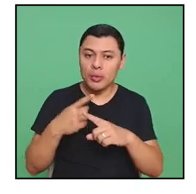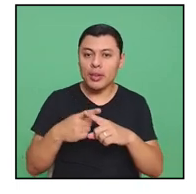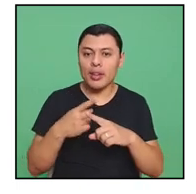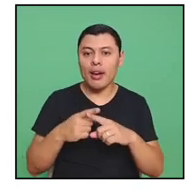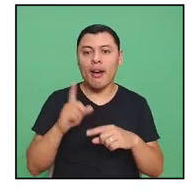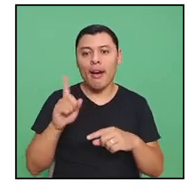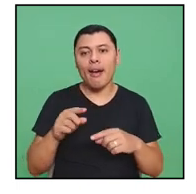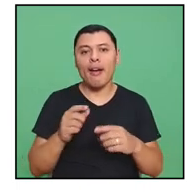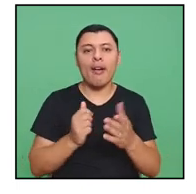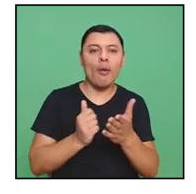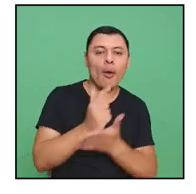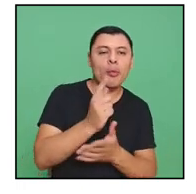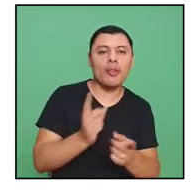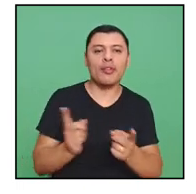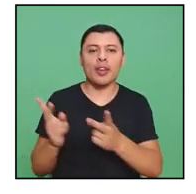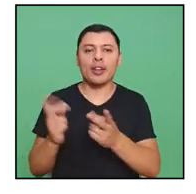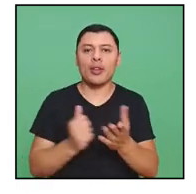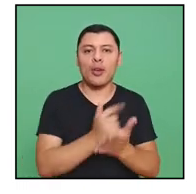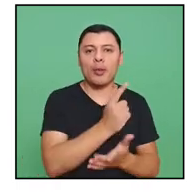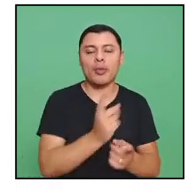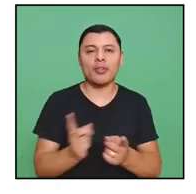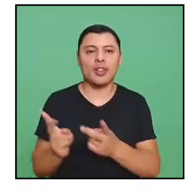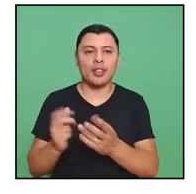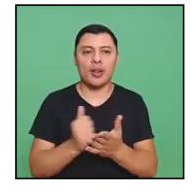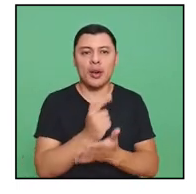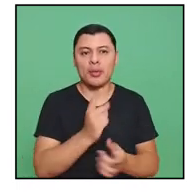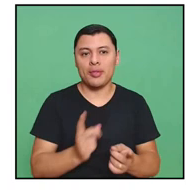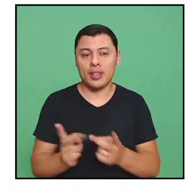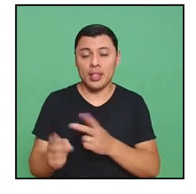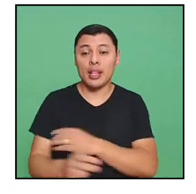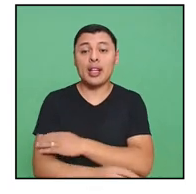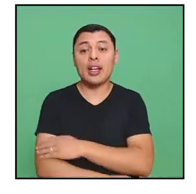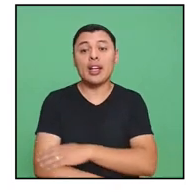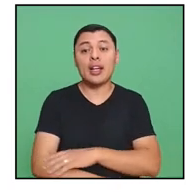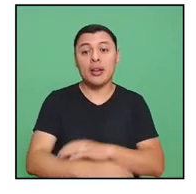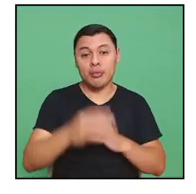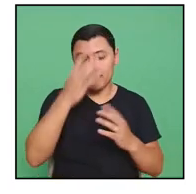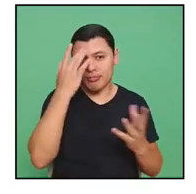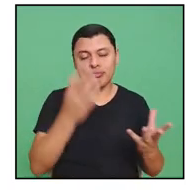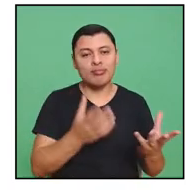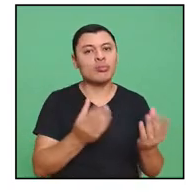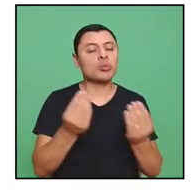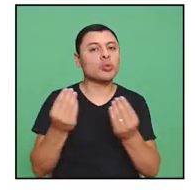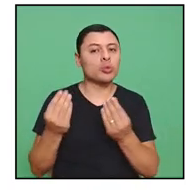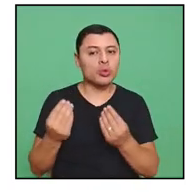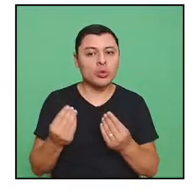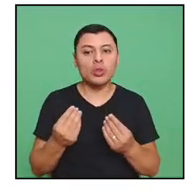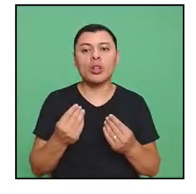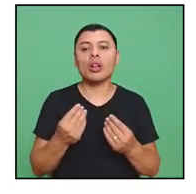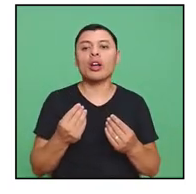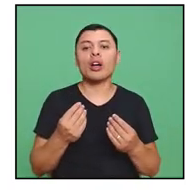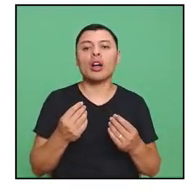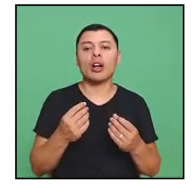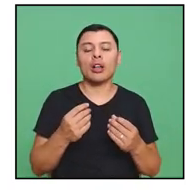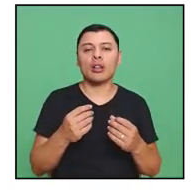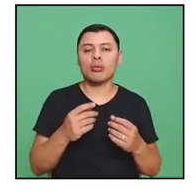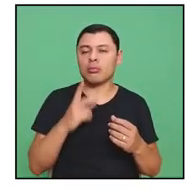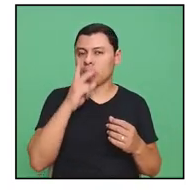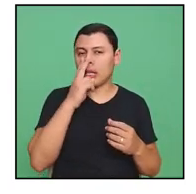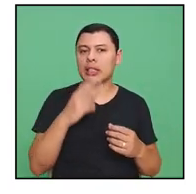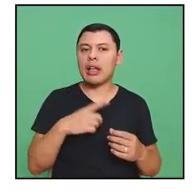compra ou venda, né? E tem muita gente que me fala comigo também com um